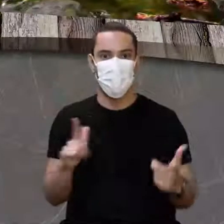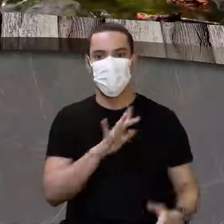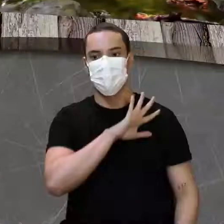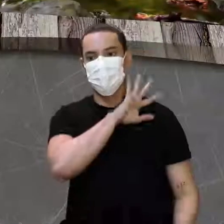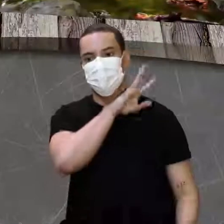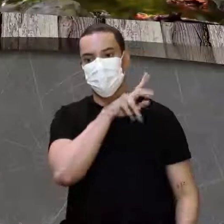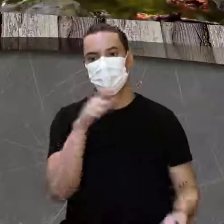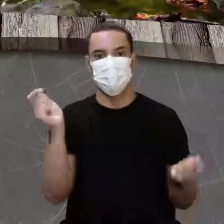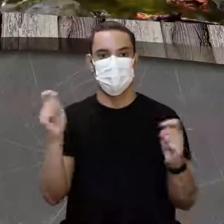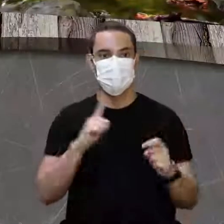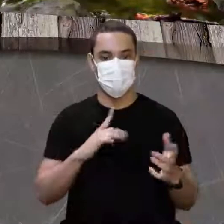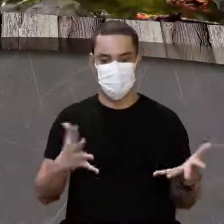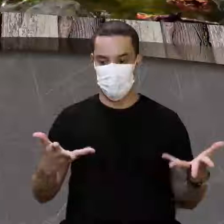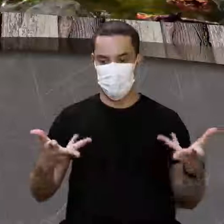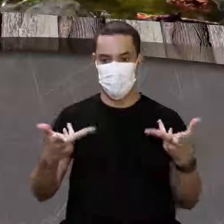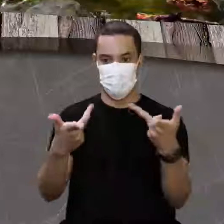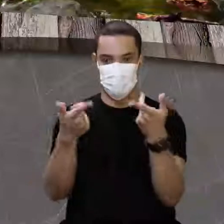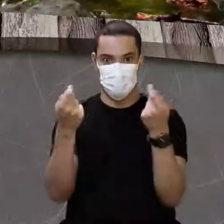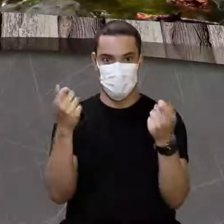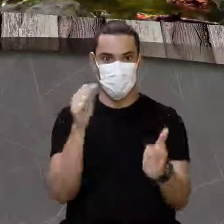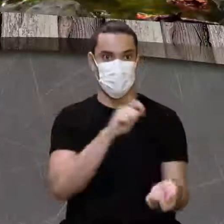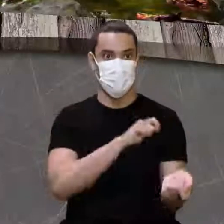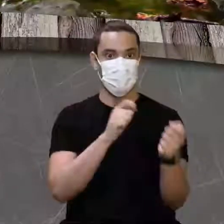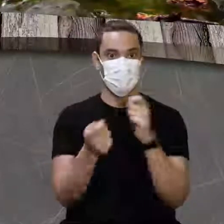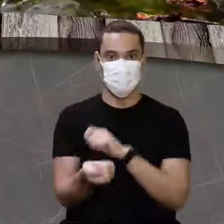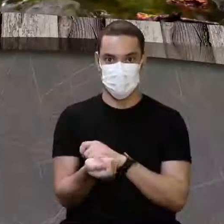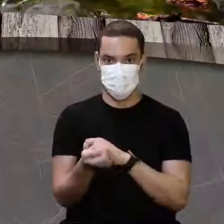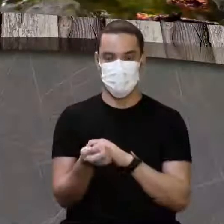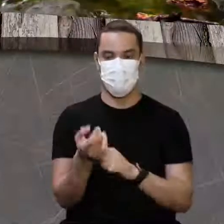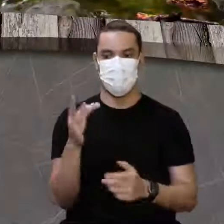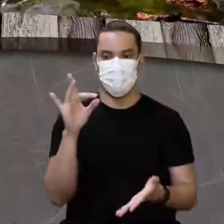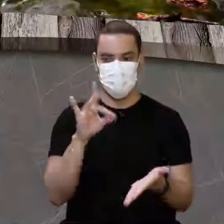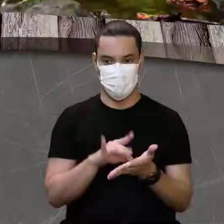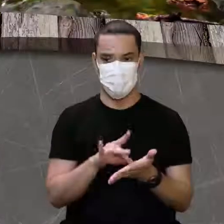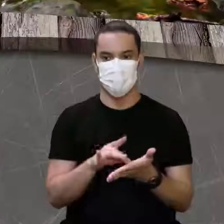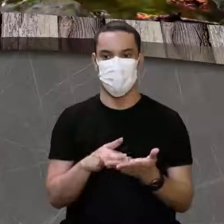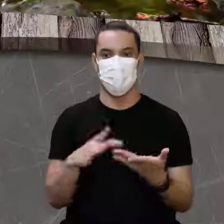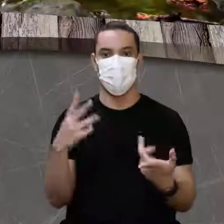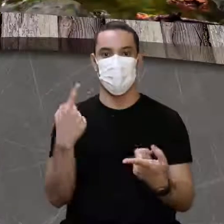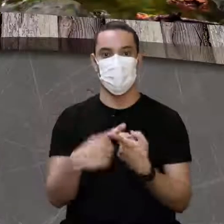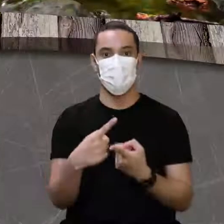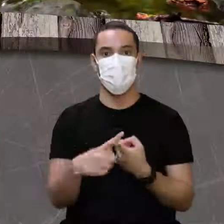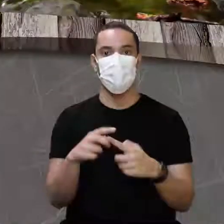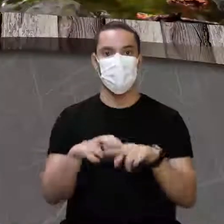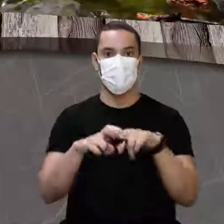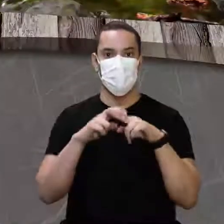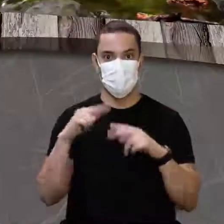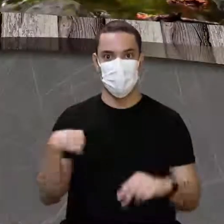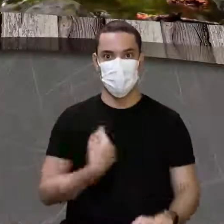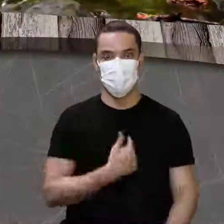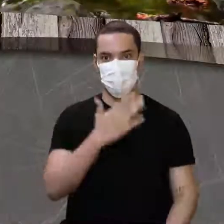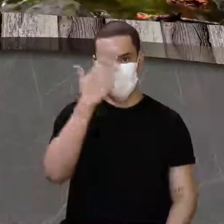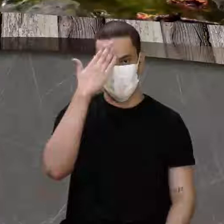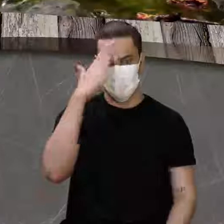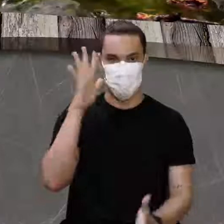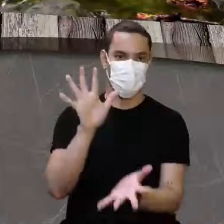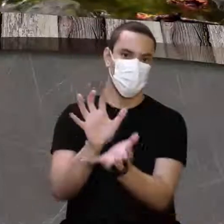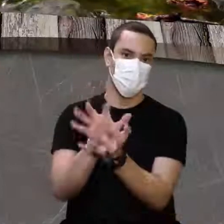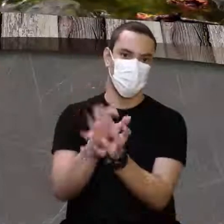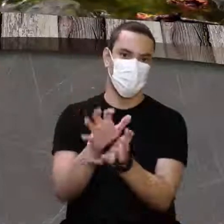essa habilidade, né? Essa adaptação, na verdade. E aí a gente sabe que os jacarés são